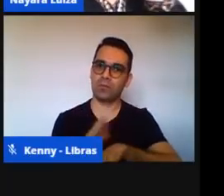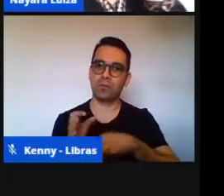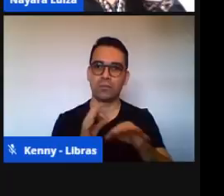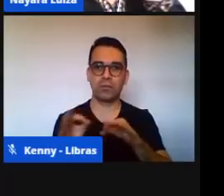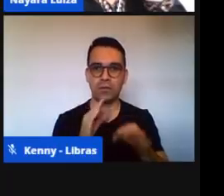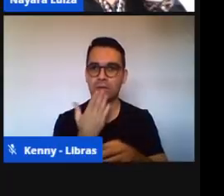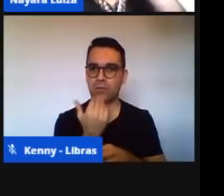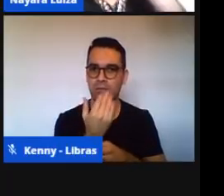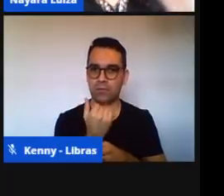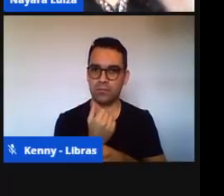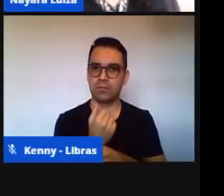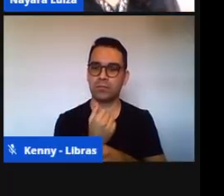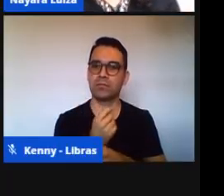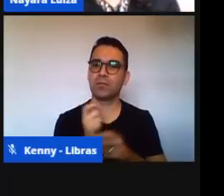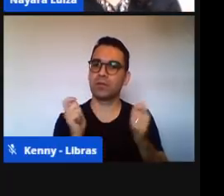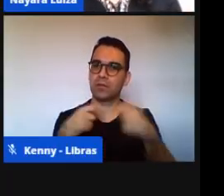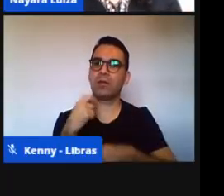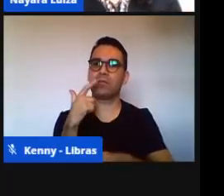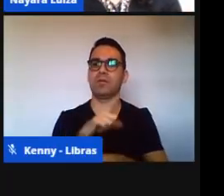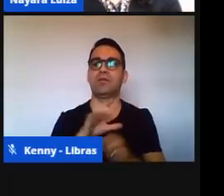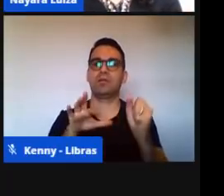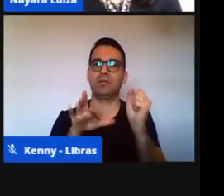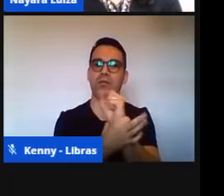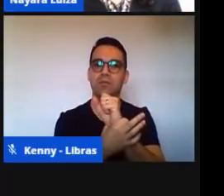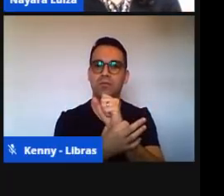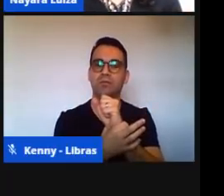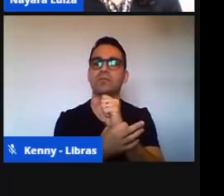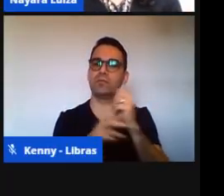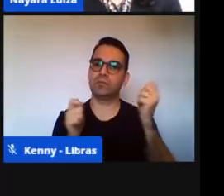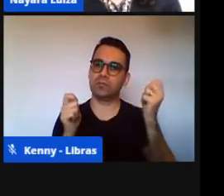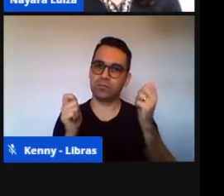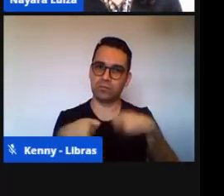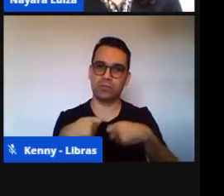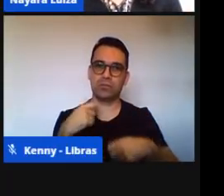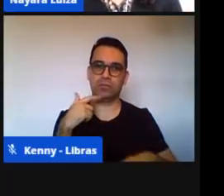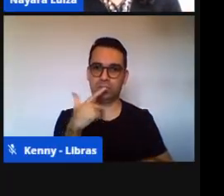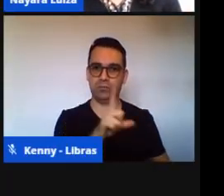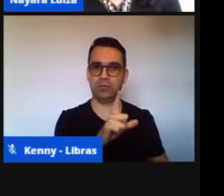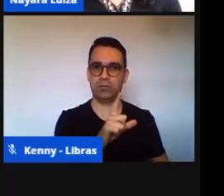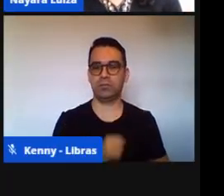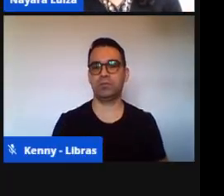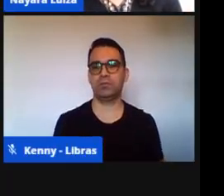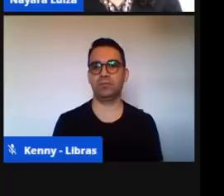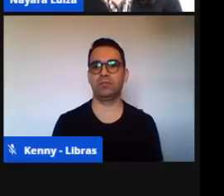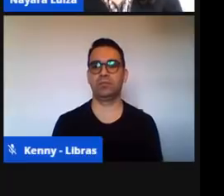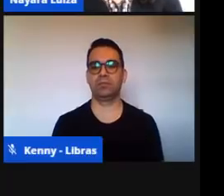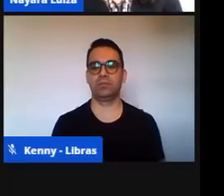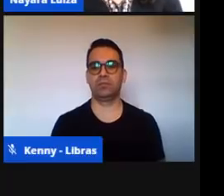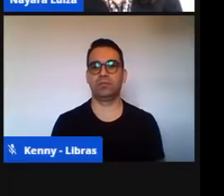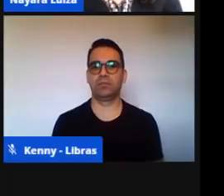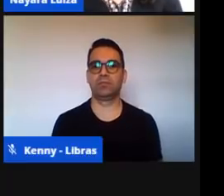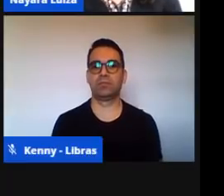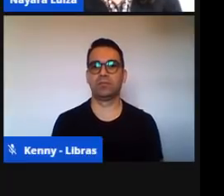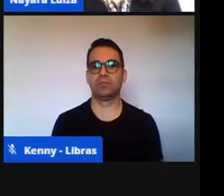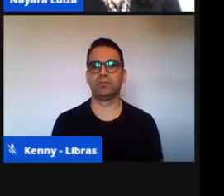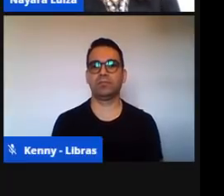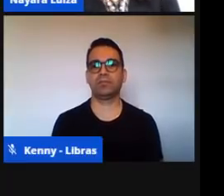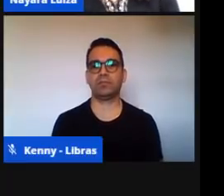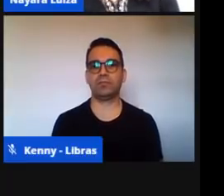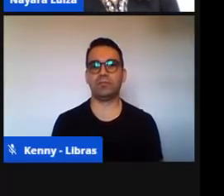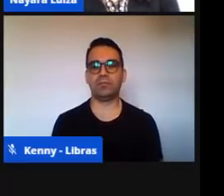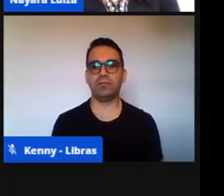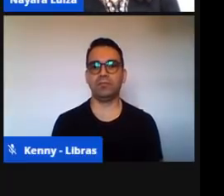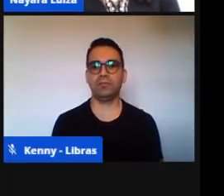a medidas de segurança. Né? A gente garante a segurança desses alimentos que estão sendo produzidos. Então,